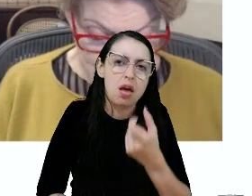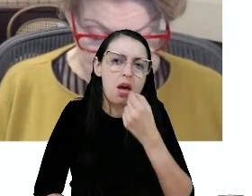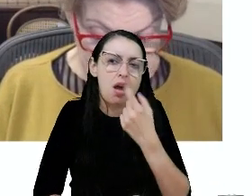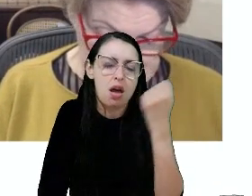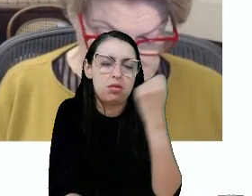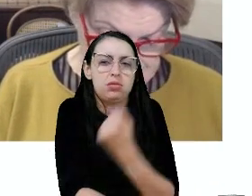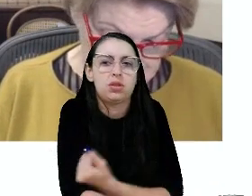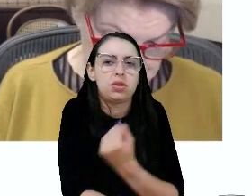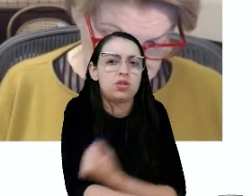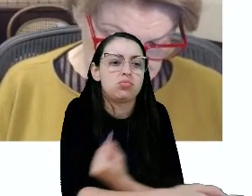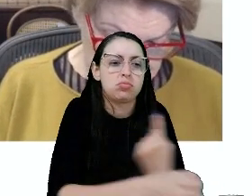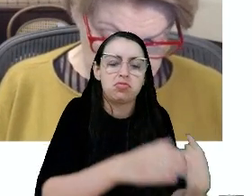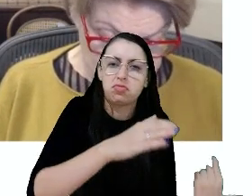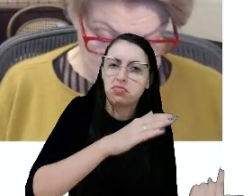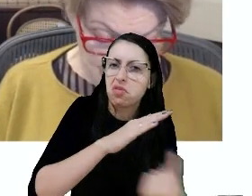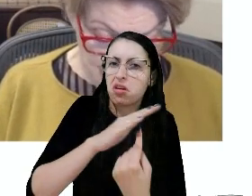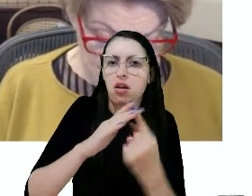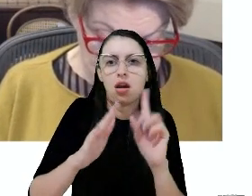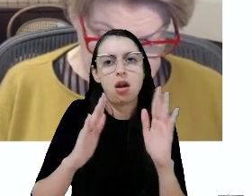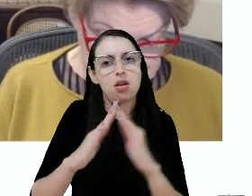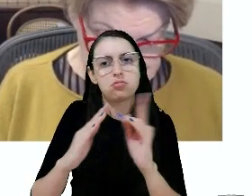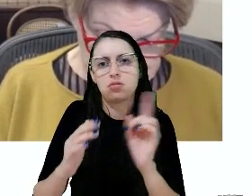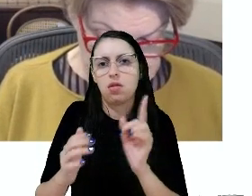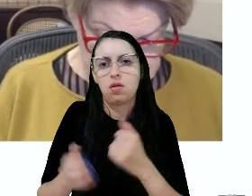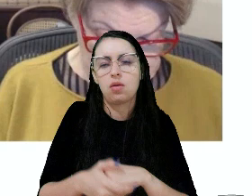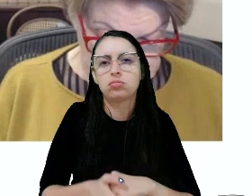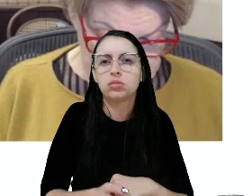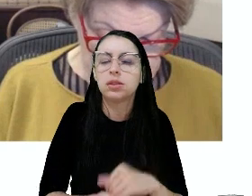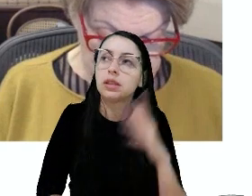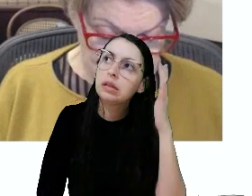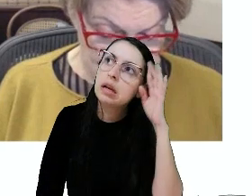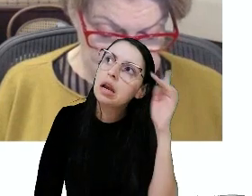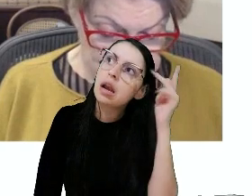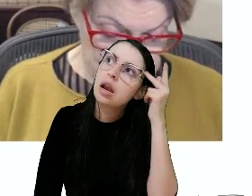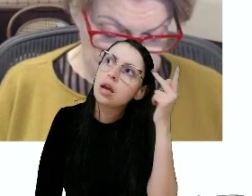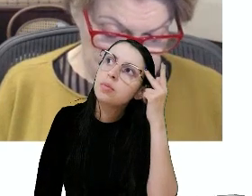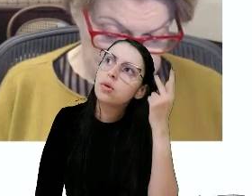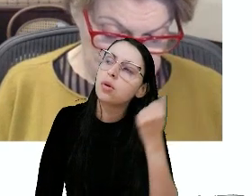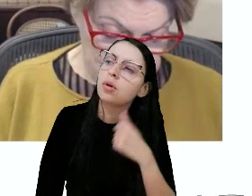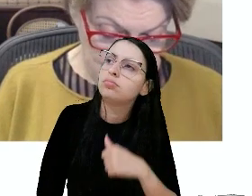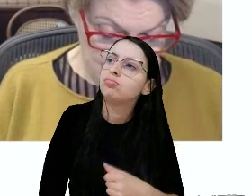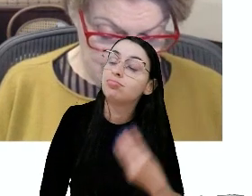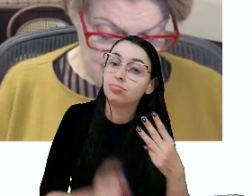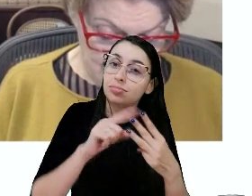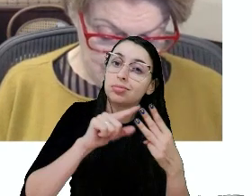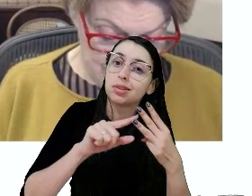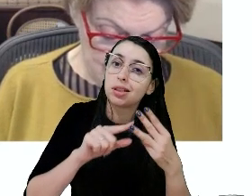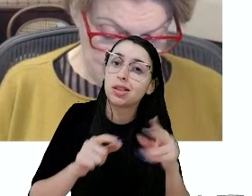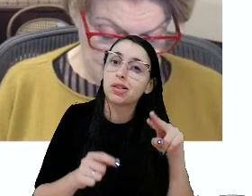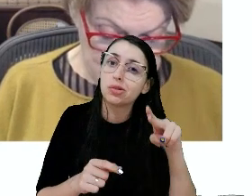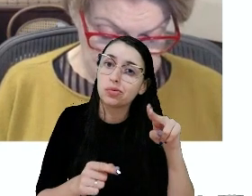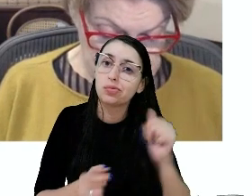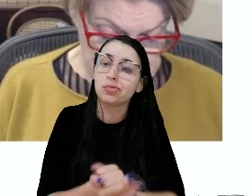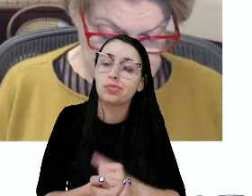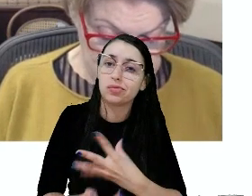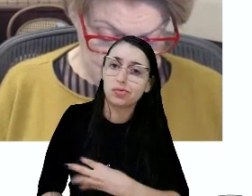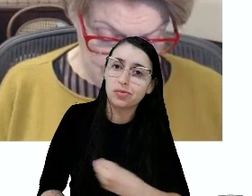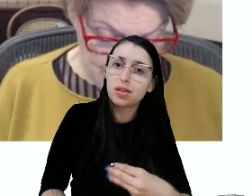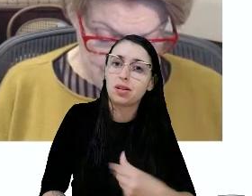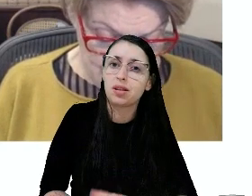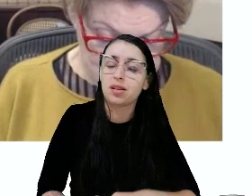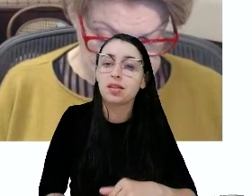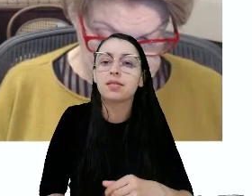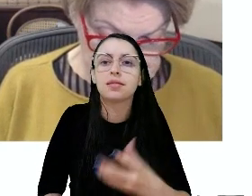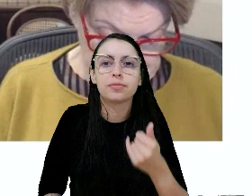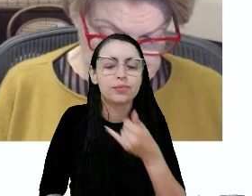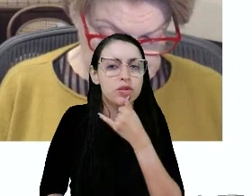droga, usando droga, sem voltar para casa. E eu me recordo da minha mãe, aí era 3 filhos agora usuários de droga, então eu recordo